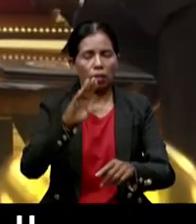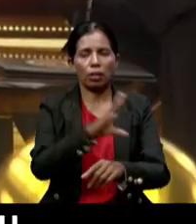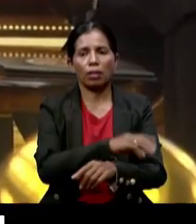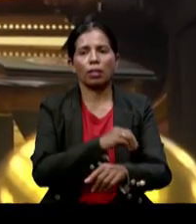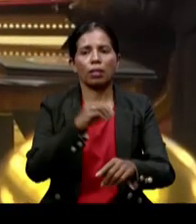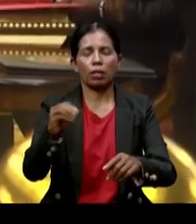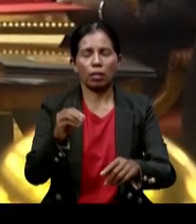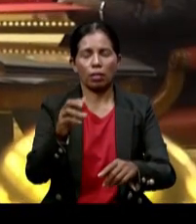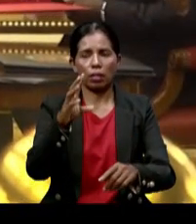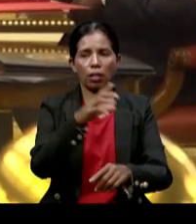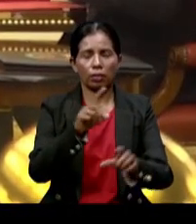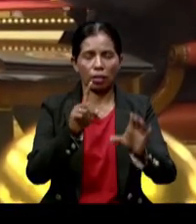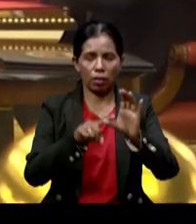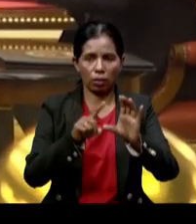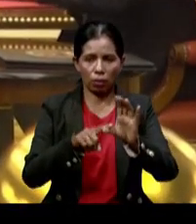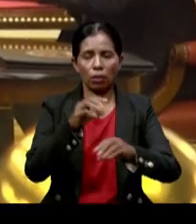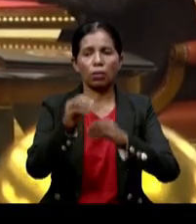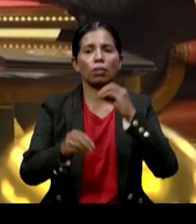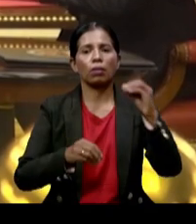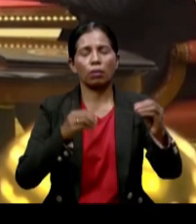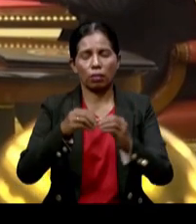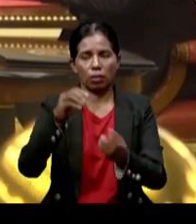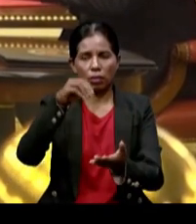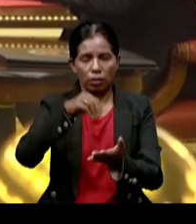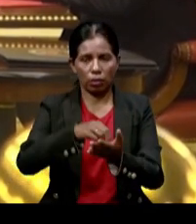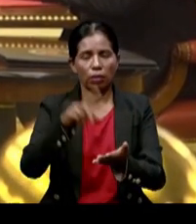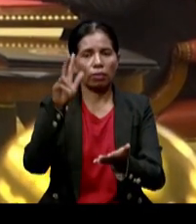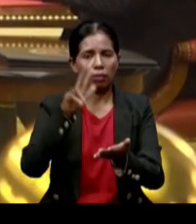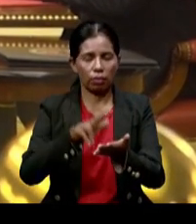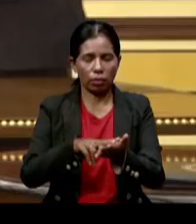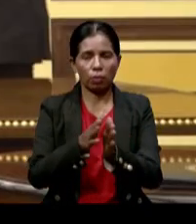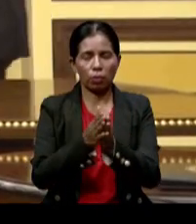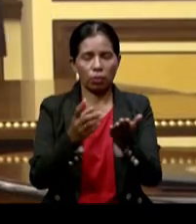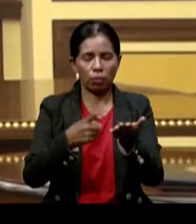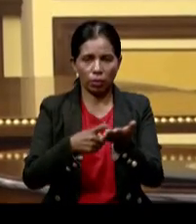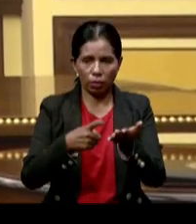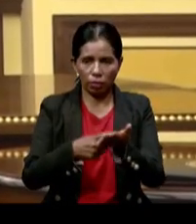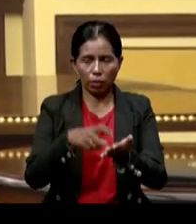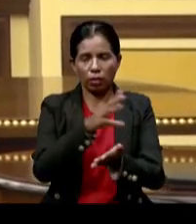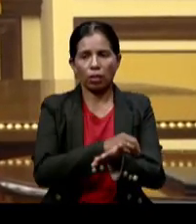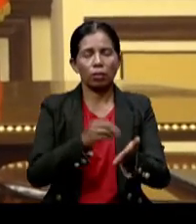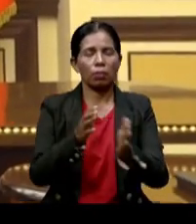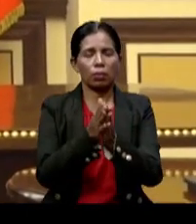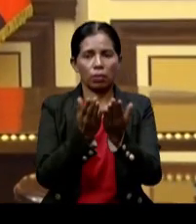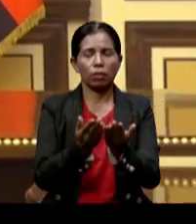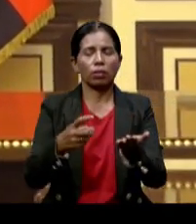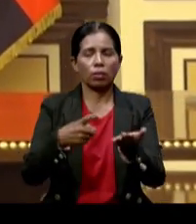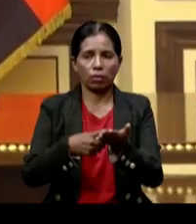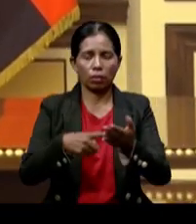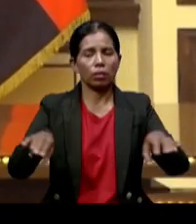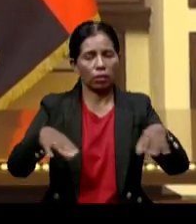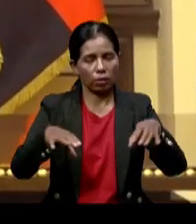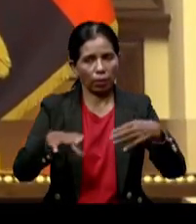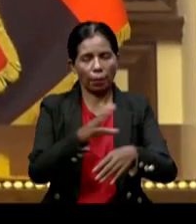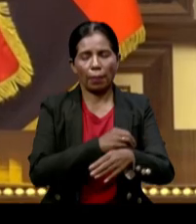Exterior República Angola, no CONABA Isenção, no visto para passaporte diplomático, no passaporte serviço. No NEI, a